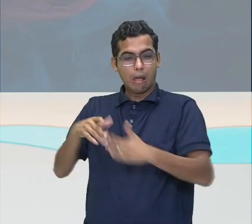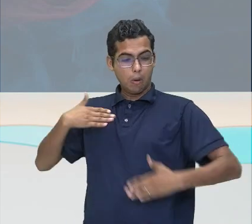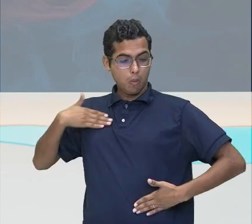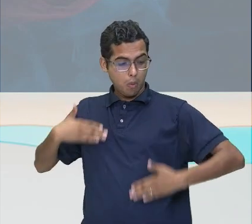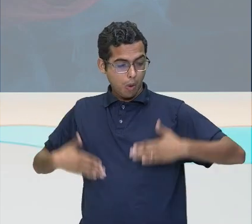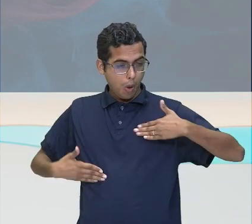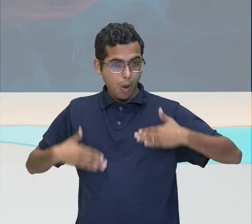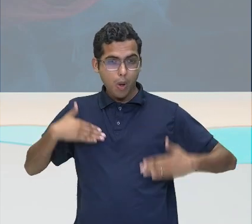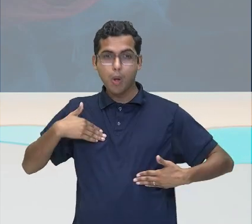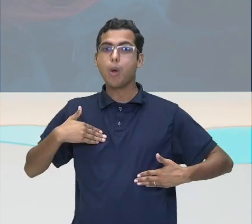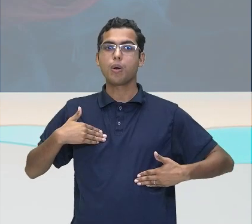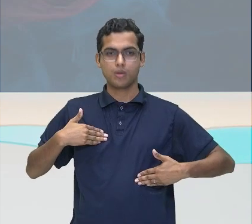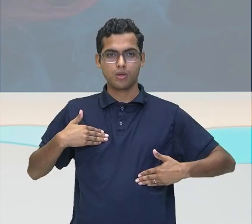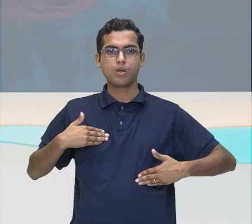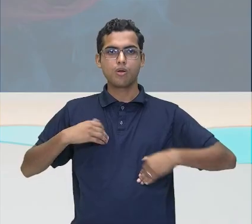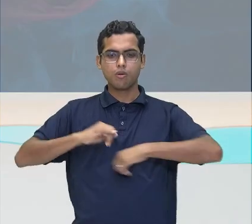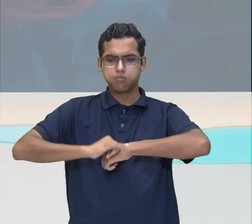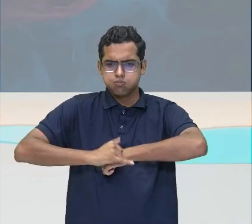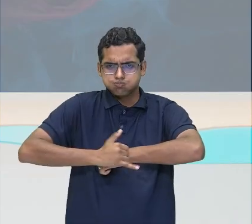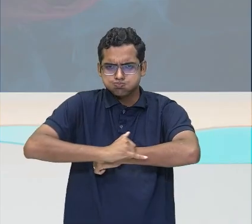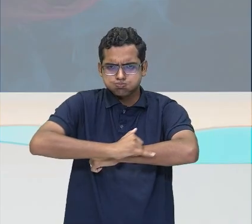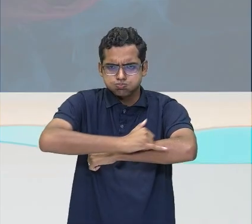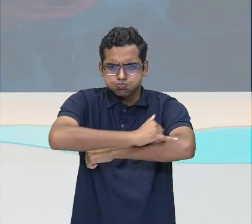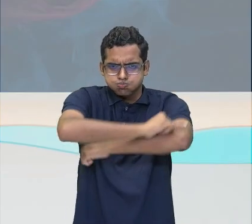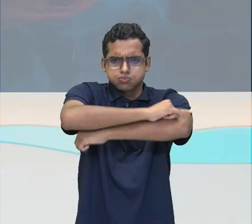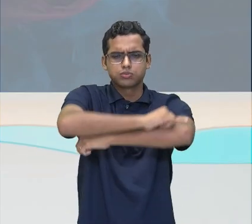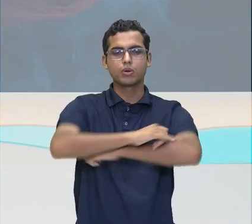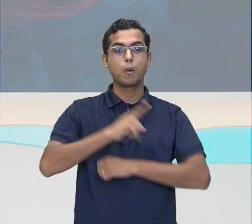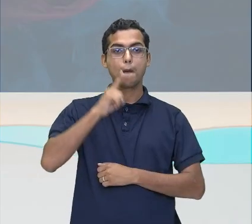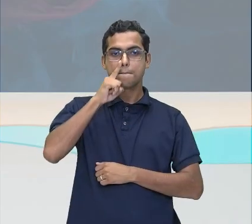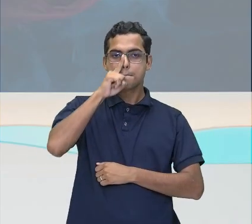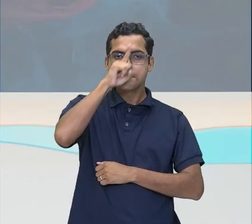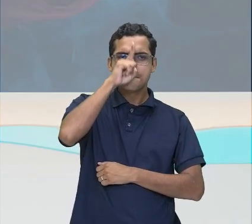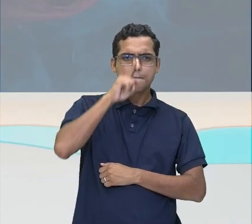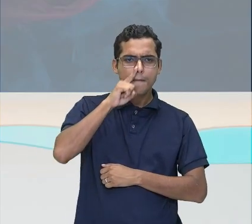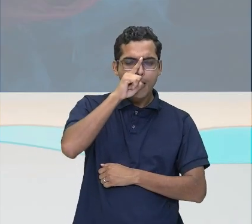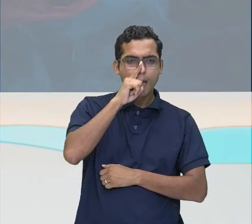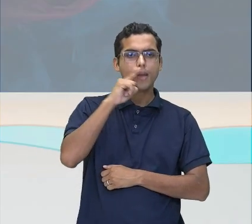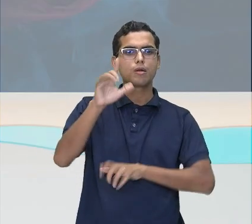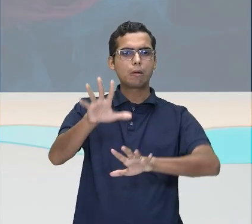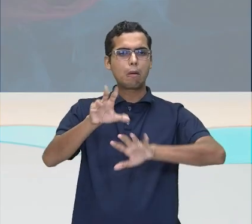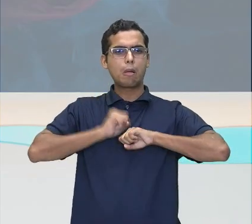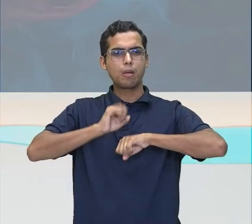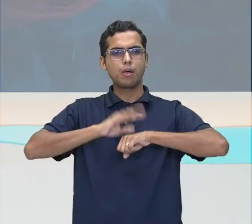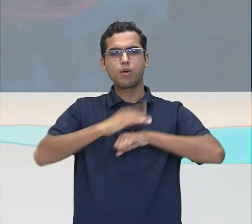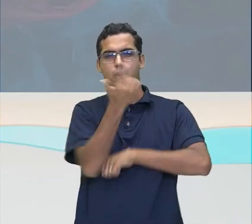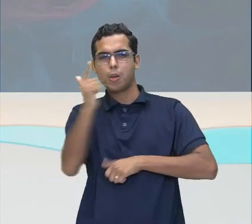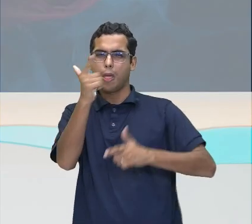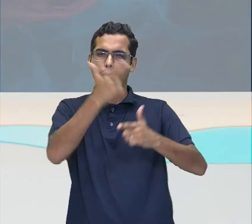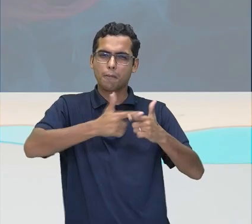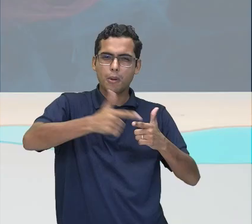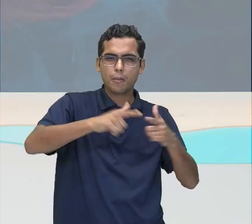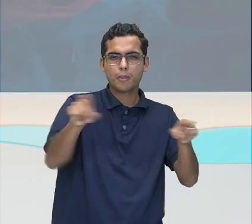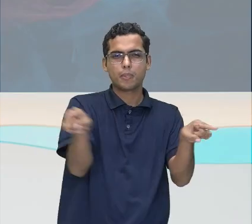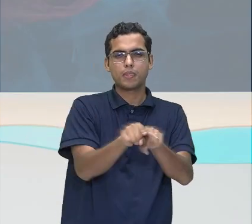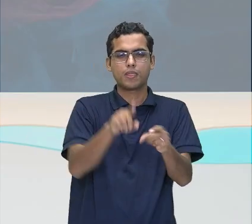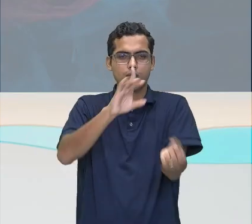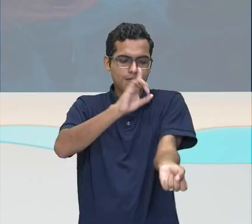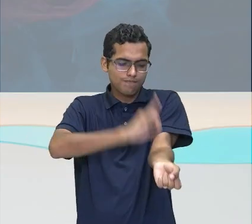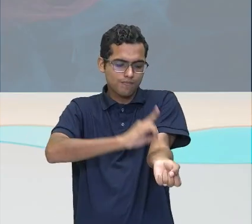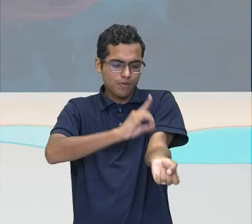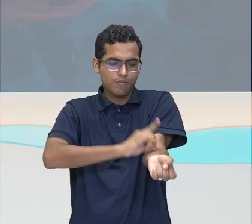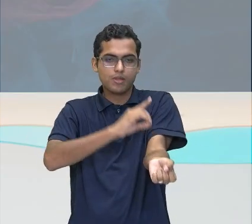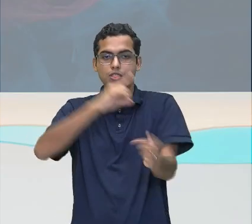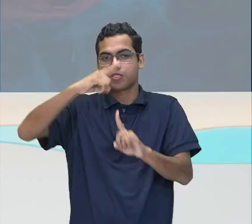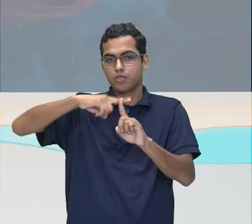imagem, sendo um fator de risco para o desenvolvimento de outros problemas como a hipertensão e o diabetes tipo 2.